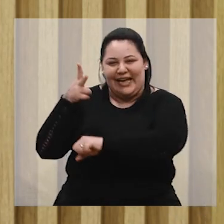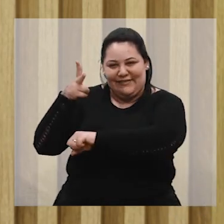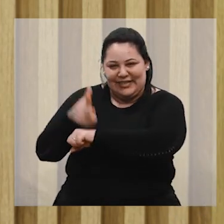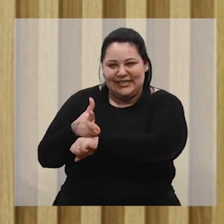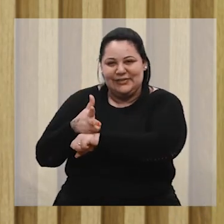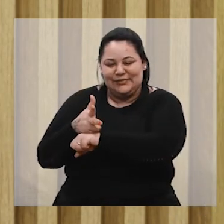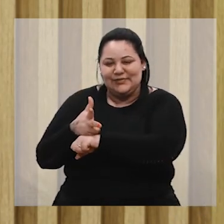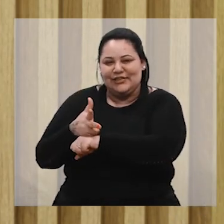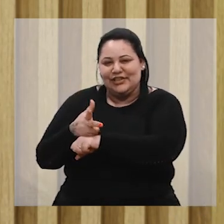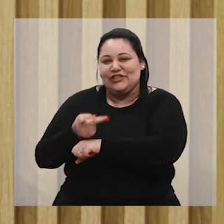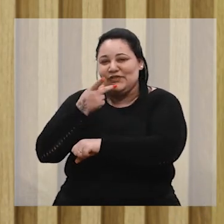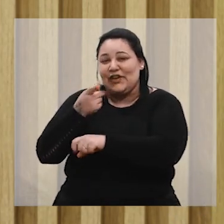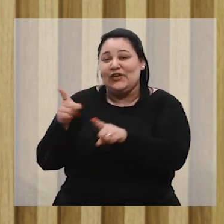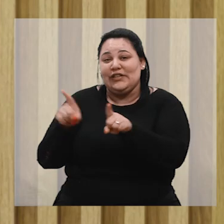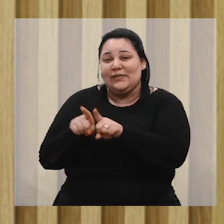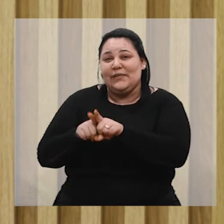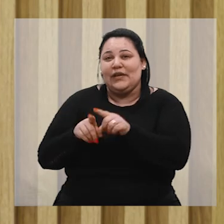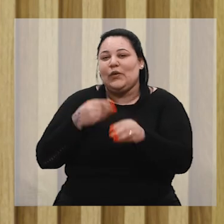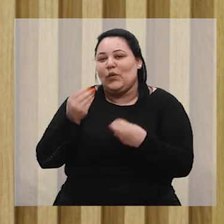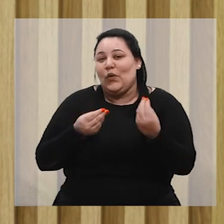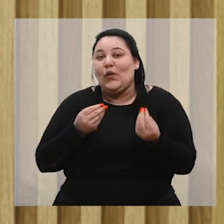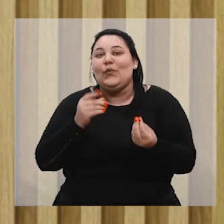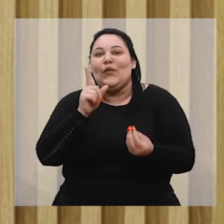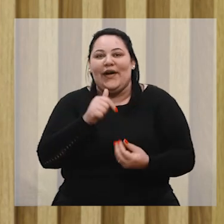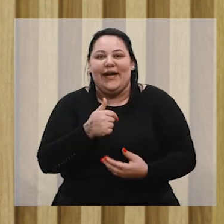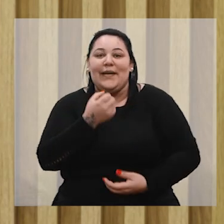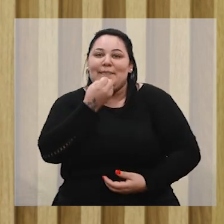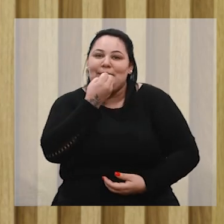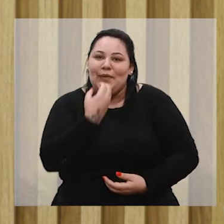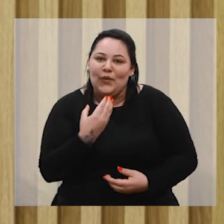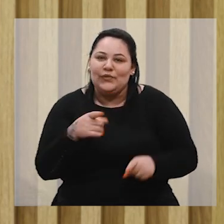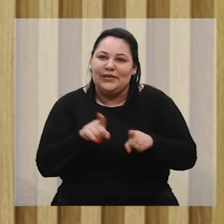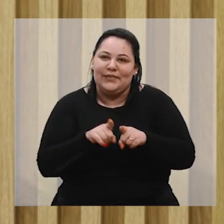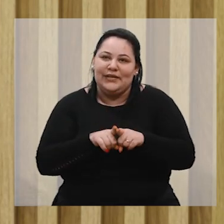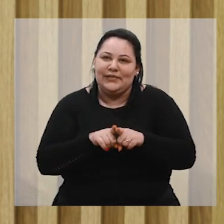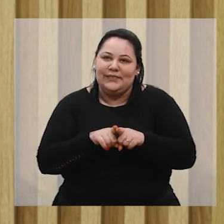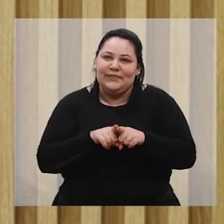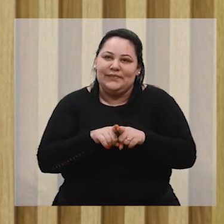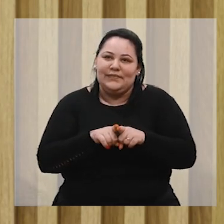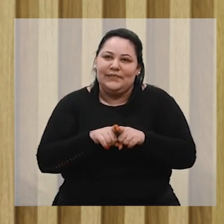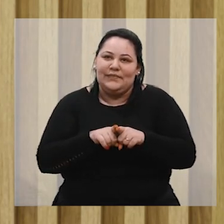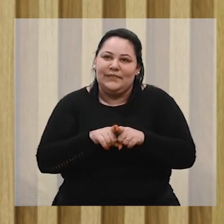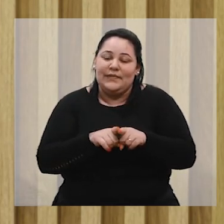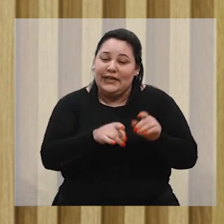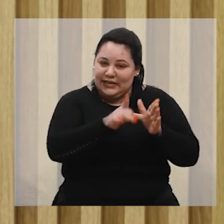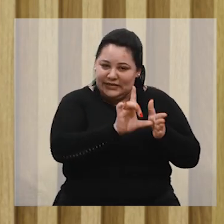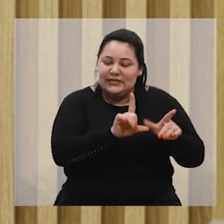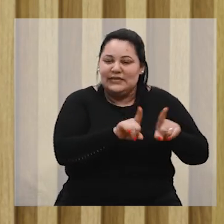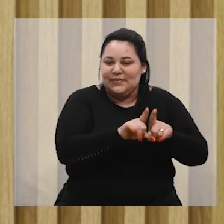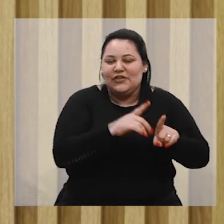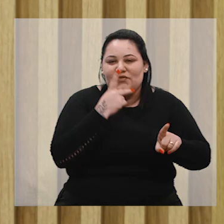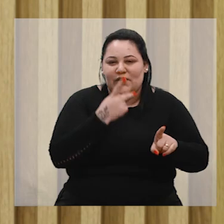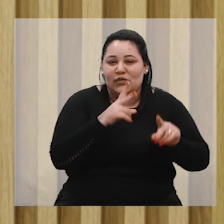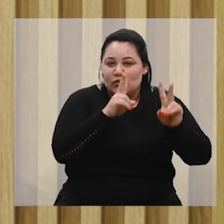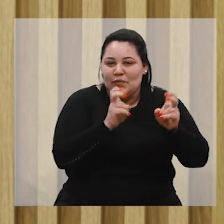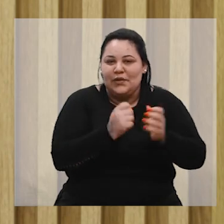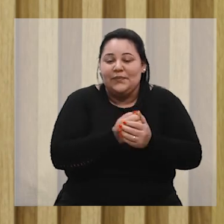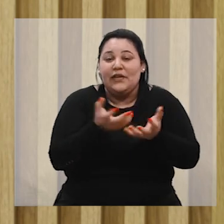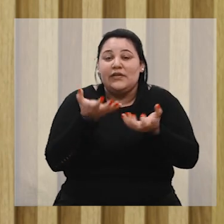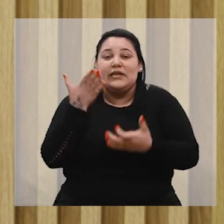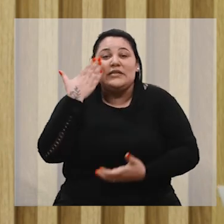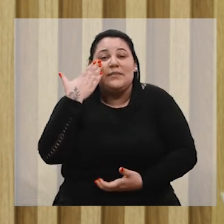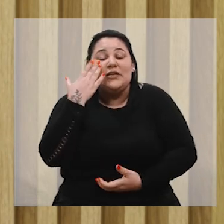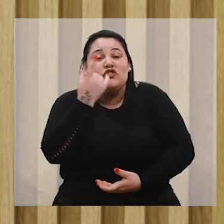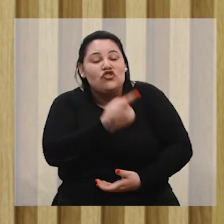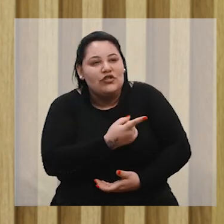para te pedir. Antes nós estava falando fora, né, da gravação, assim, a Andy comentou do quanto é compensador e já no primeiro